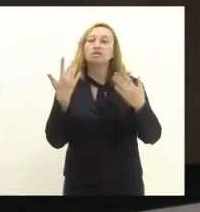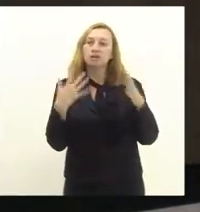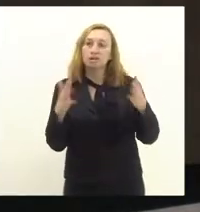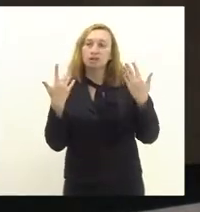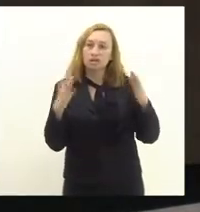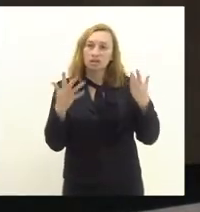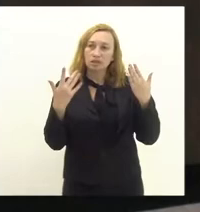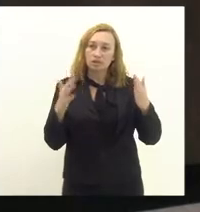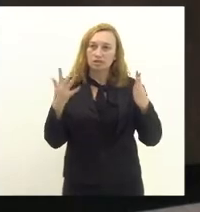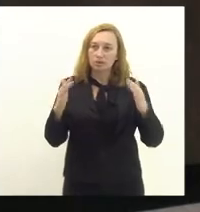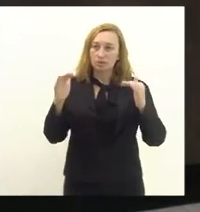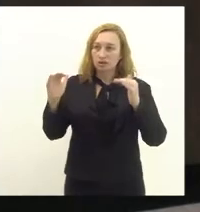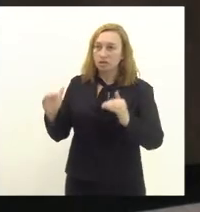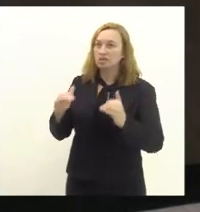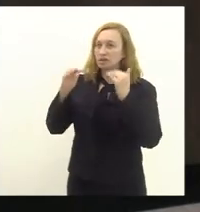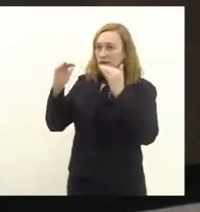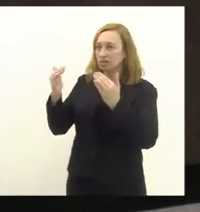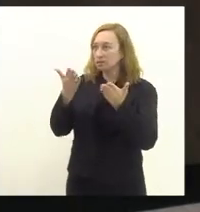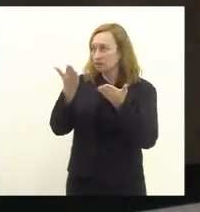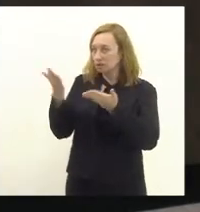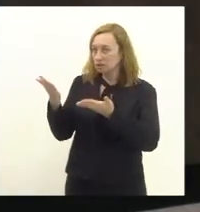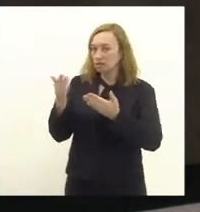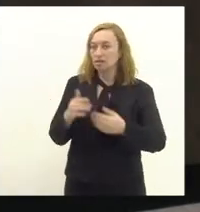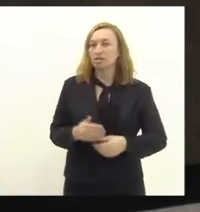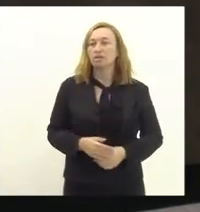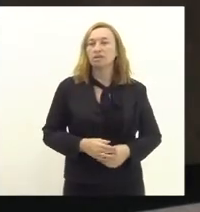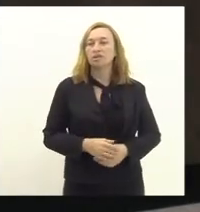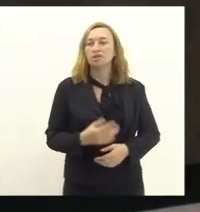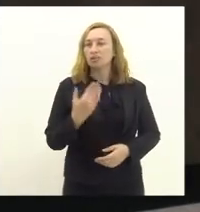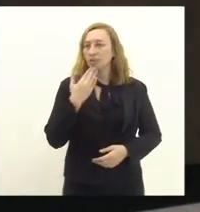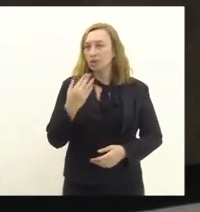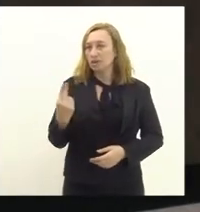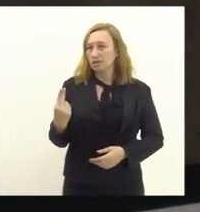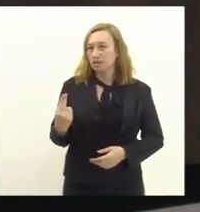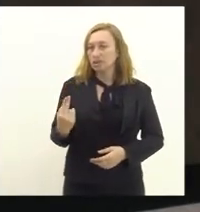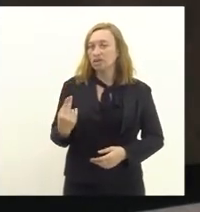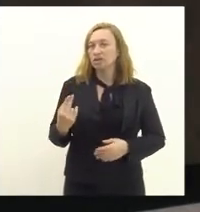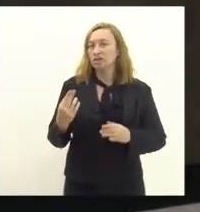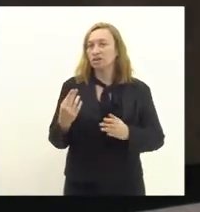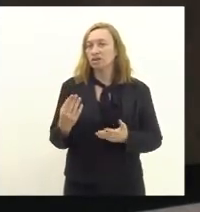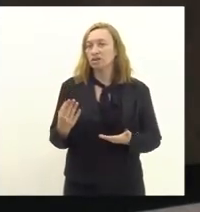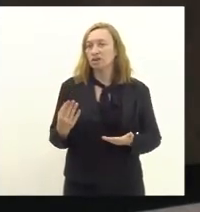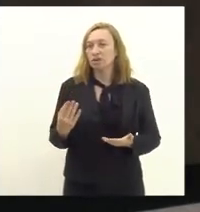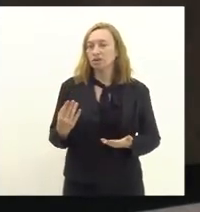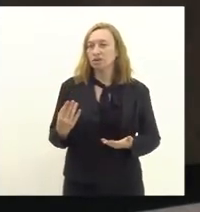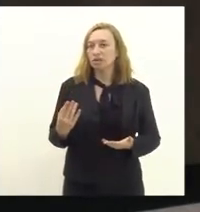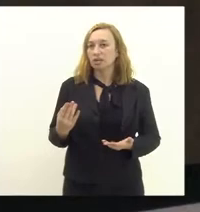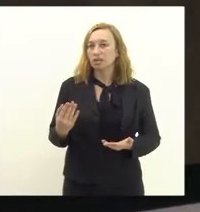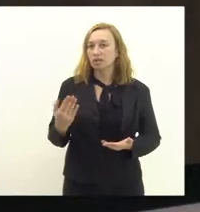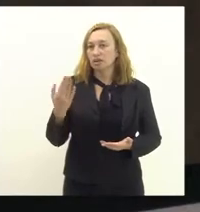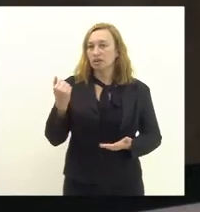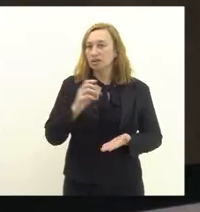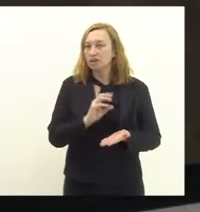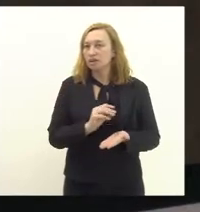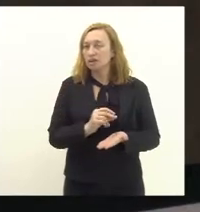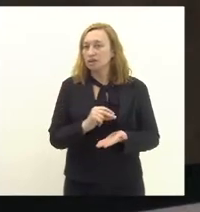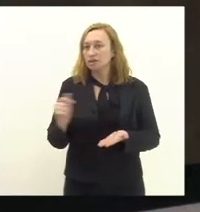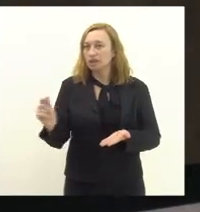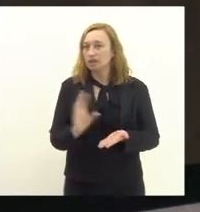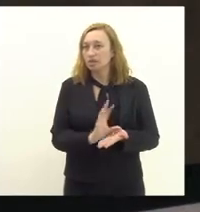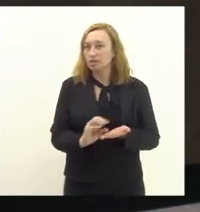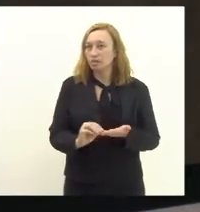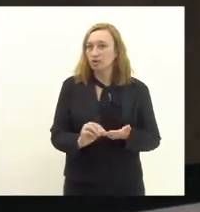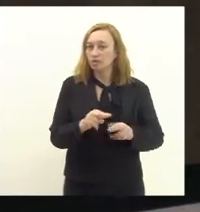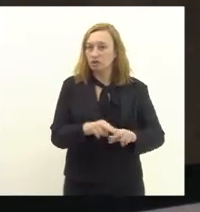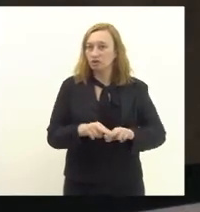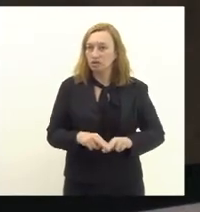parabéns aos autores, inclusive me solidarizo aqui com o projeto e sei que sai de pauta por conta das emendas, mas